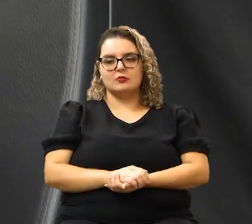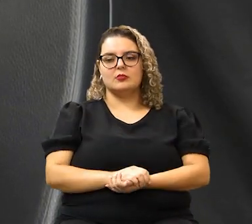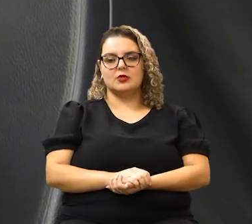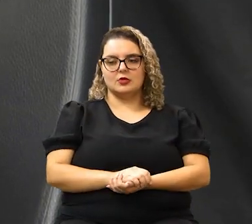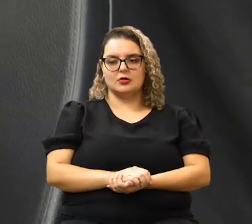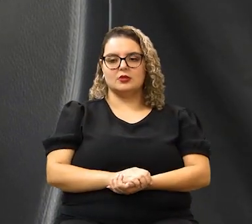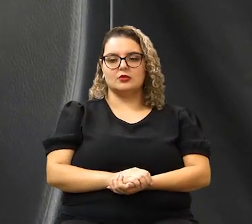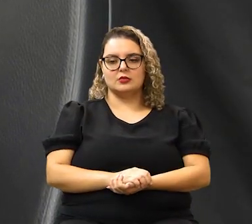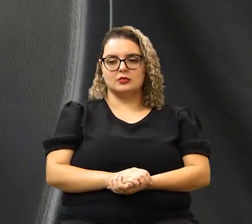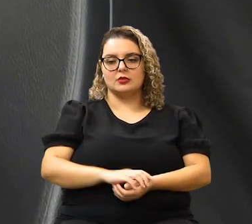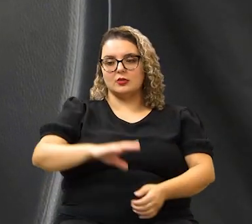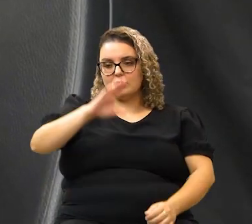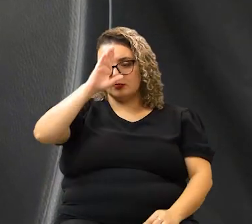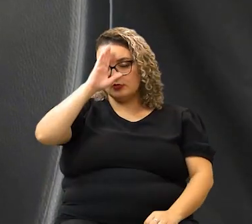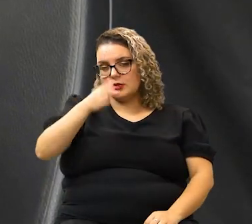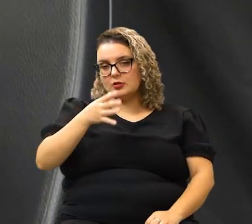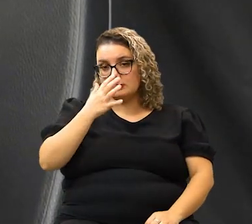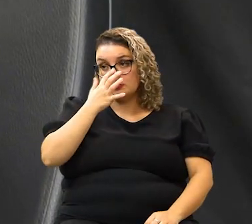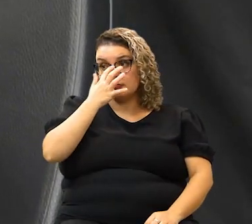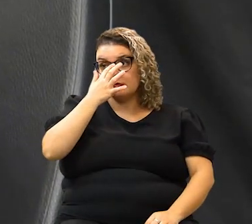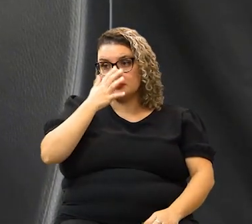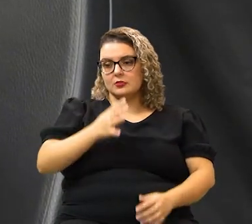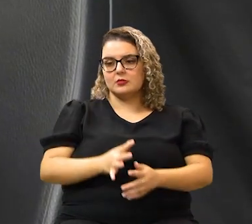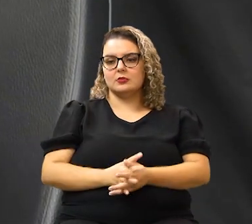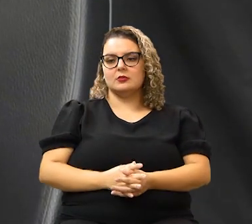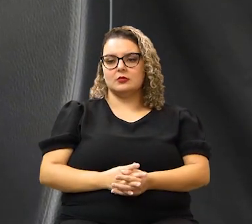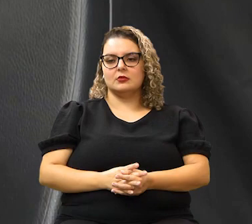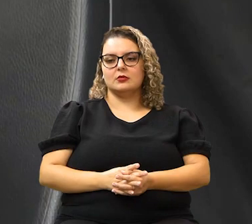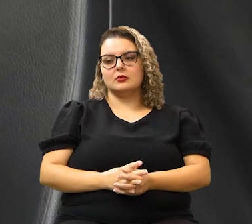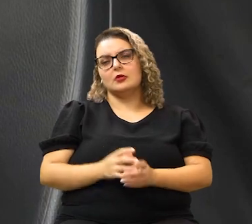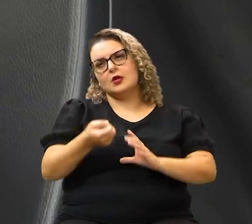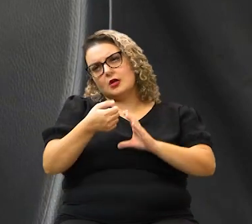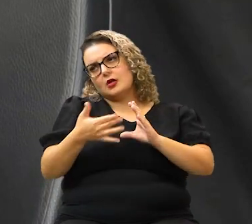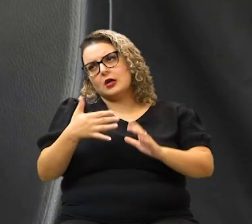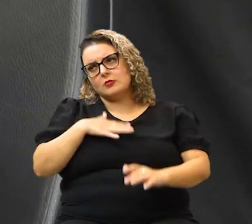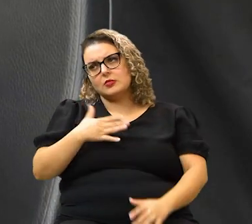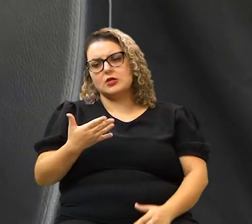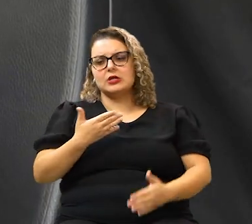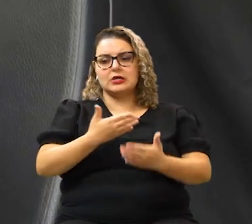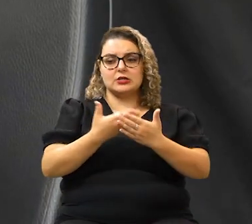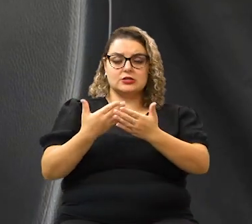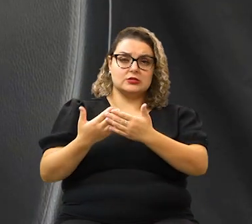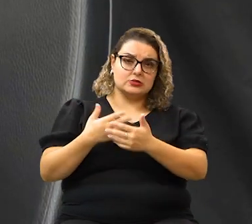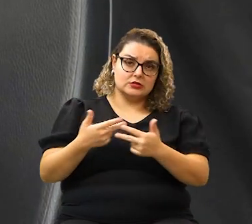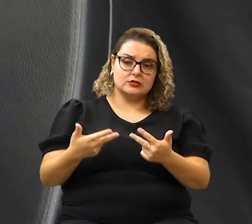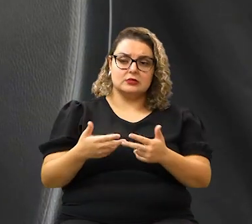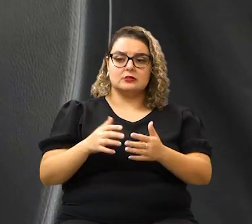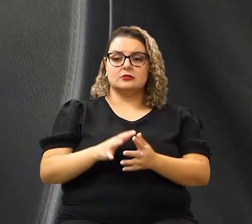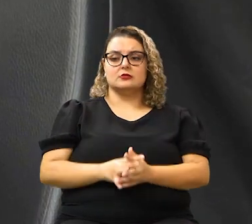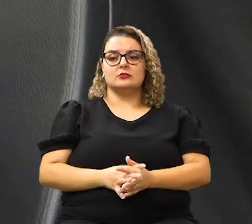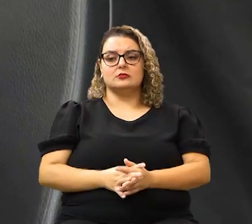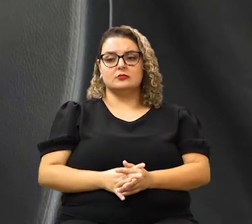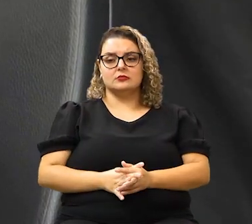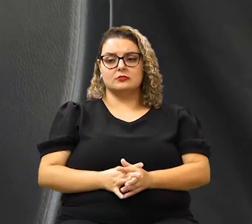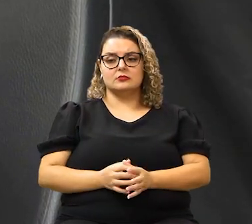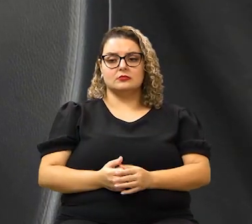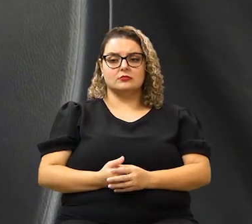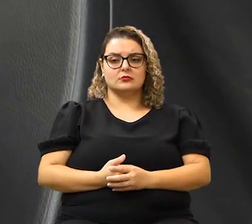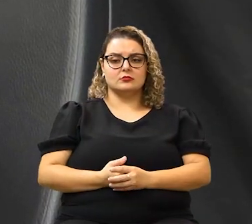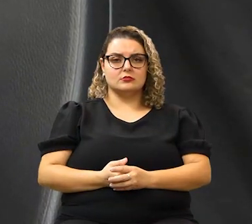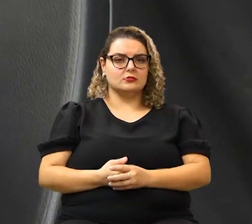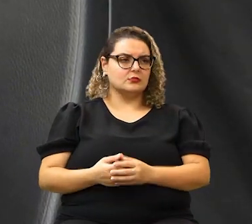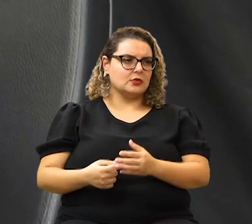Então, que é um pouco minha característica de estudar as coisas, tal, mas nos primeiros anos, assim, era